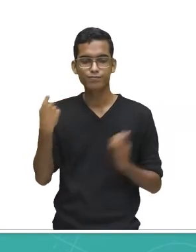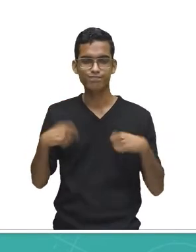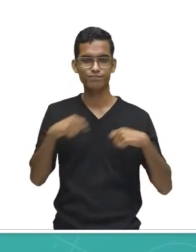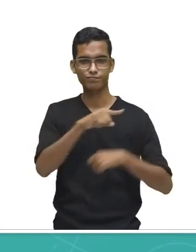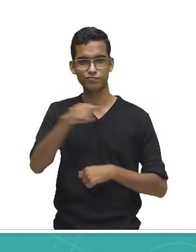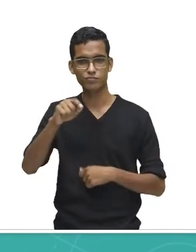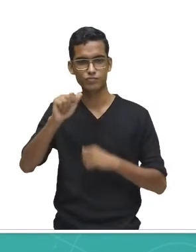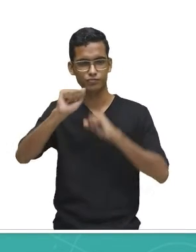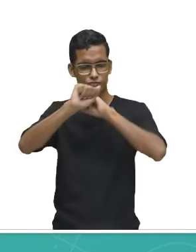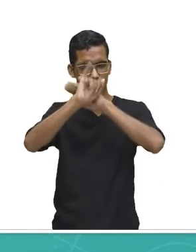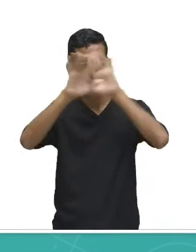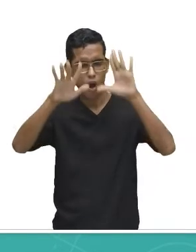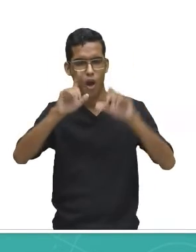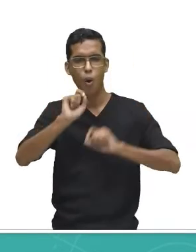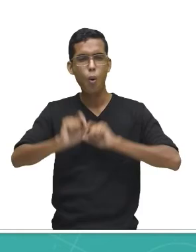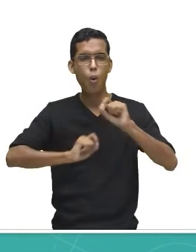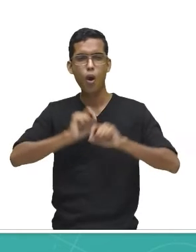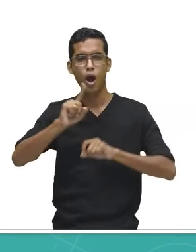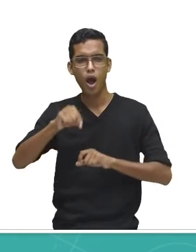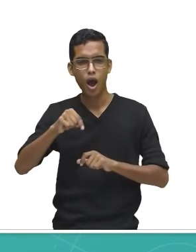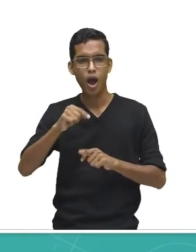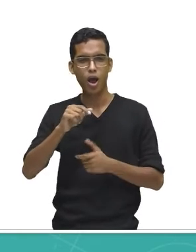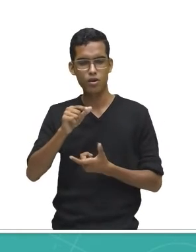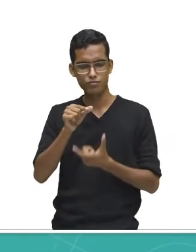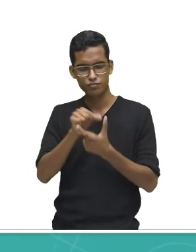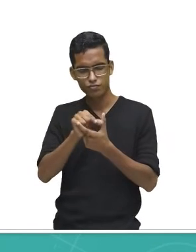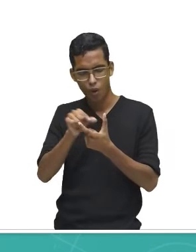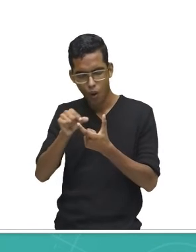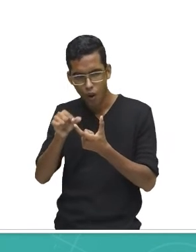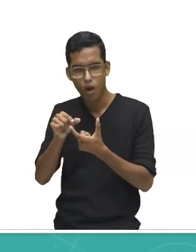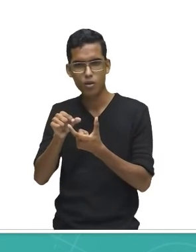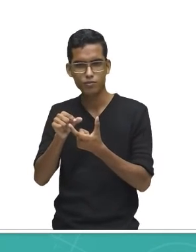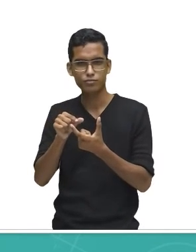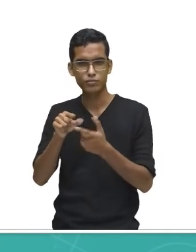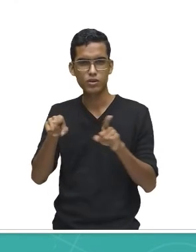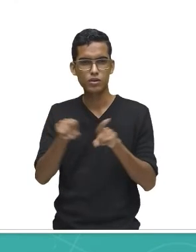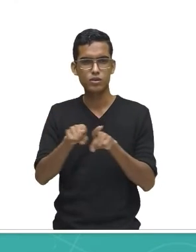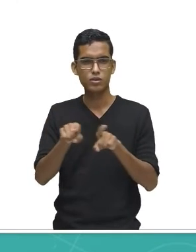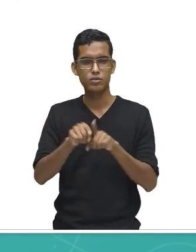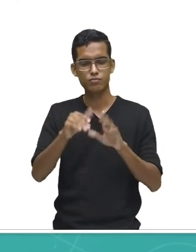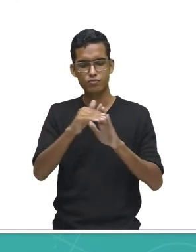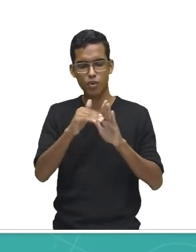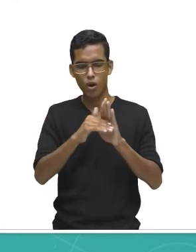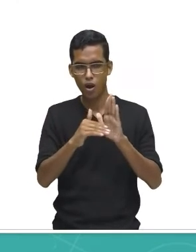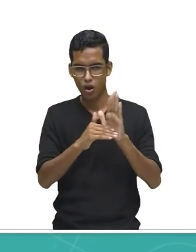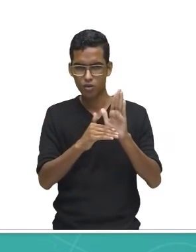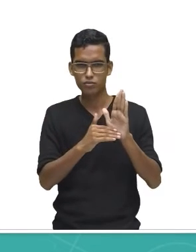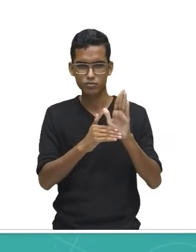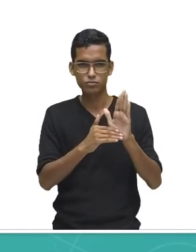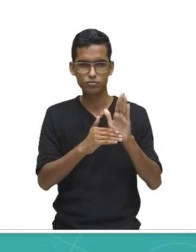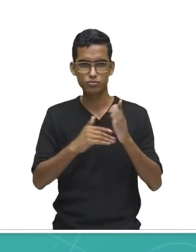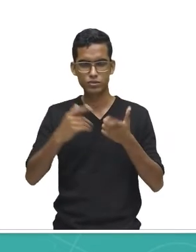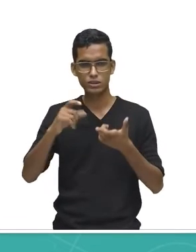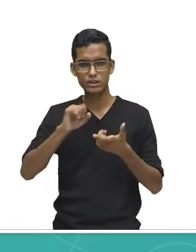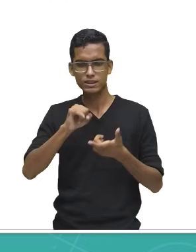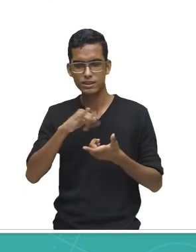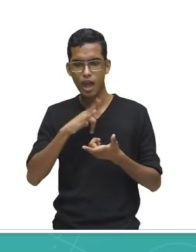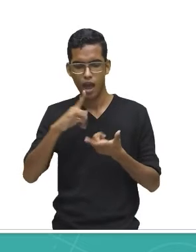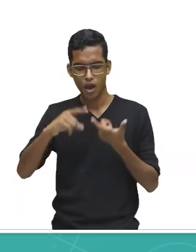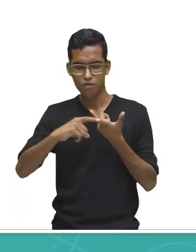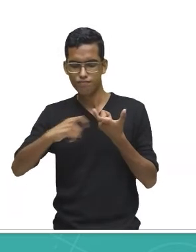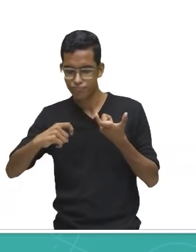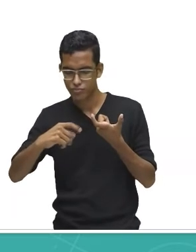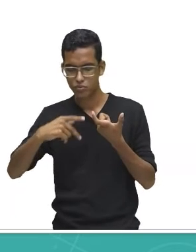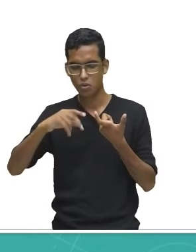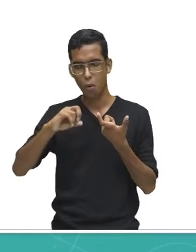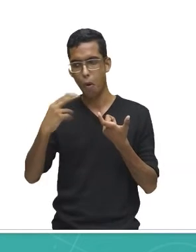o que é uma sílaba tônica e a classificação da posição que ela se encontra. Se ela está na última, ela é oxítona,